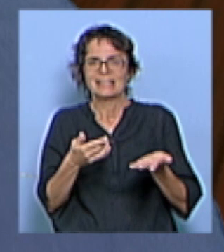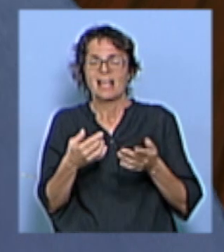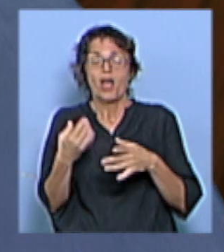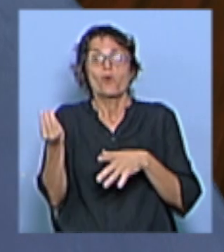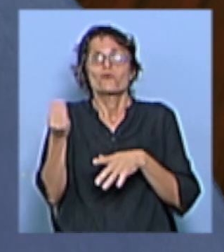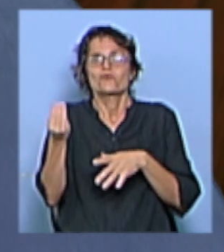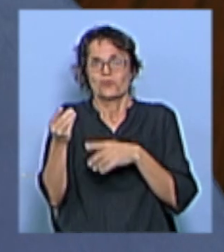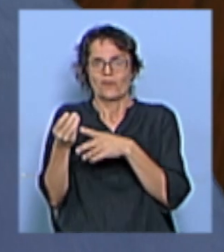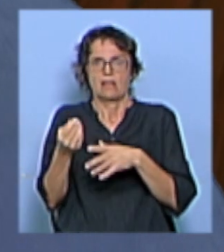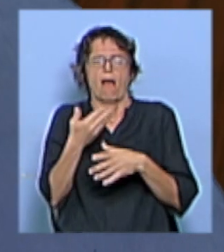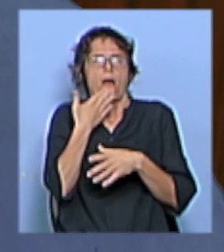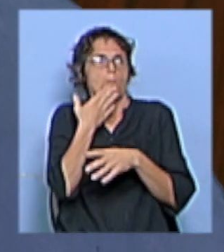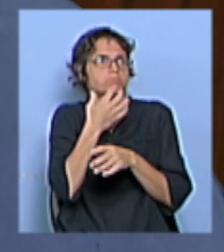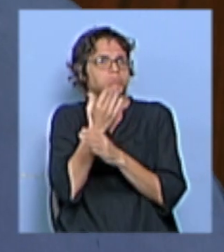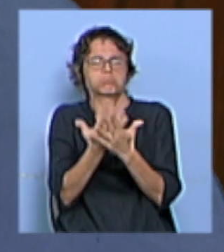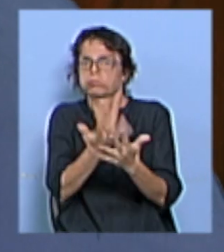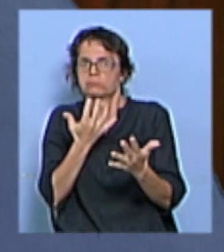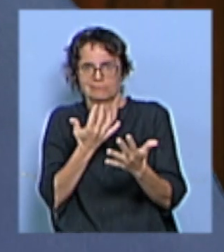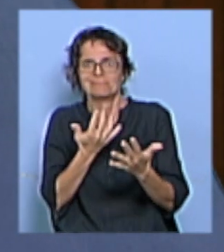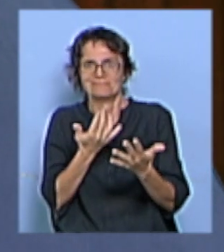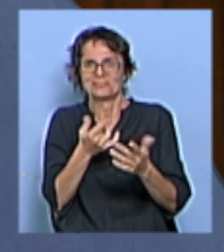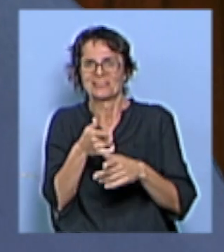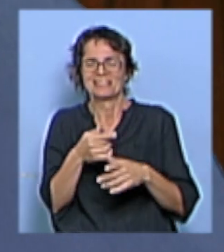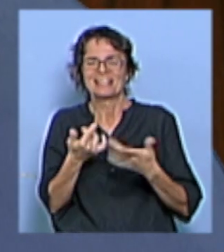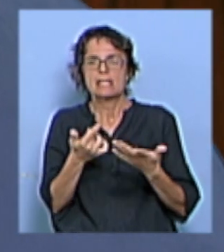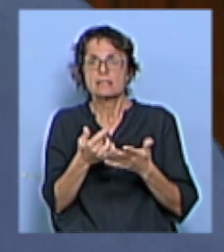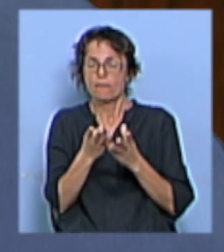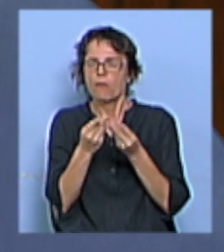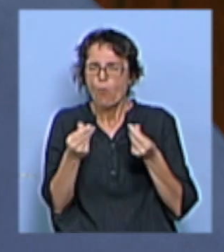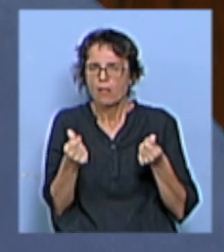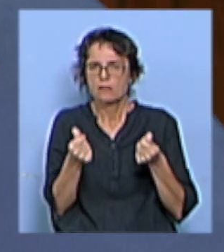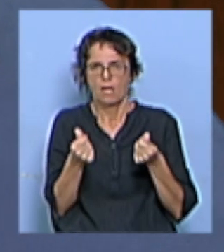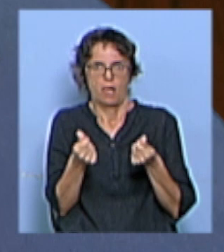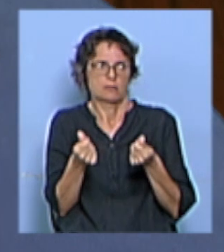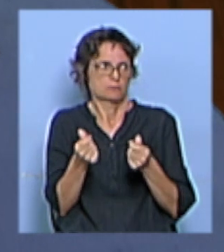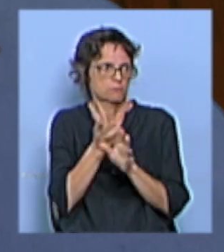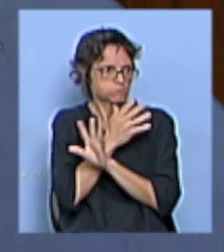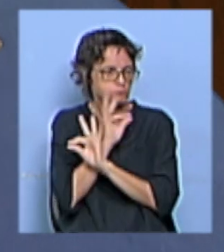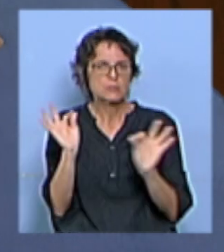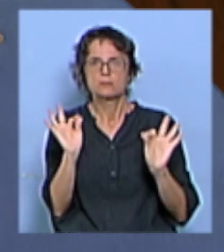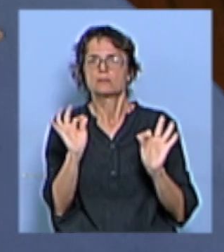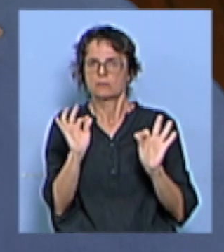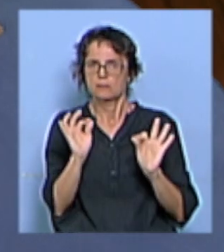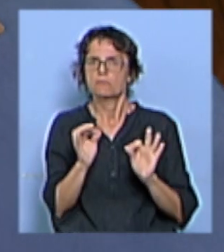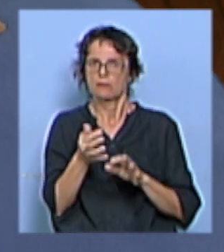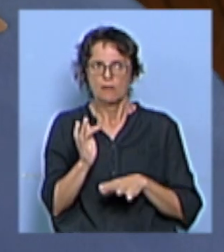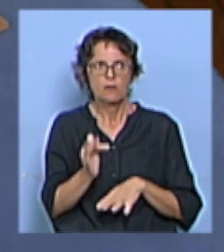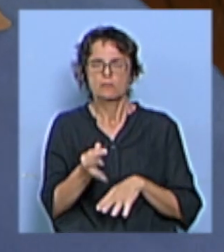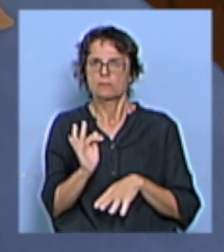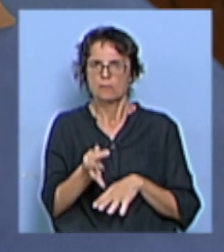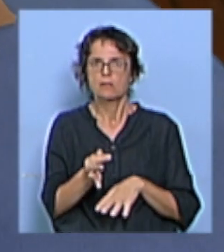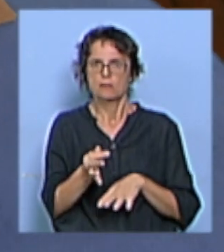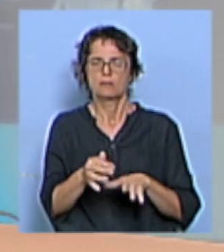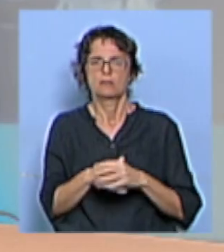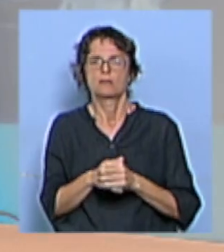brutal. É de uma beleza e de uma qualidade, realmente uma coisa extraordinária, e vale a pena. E o contacto com